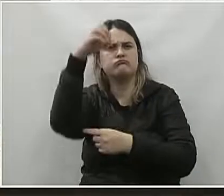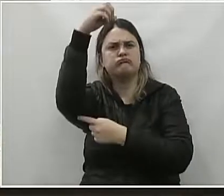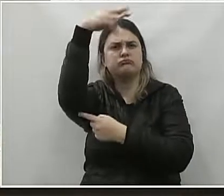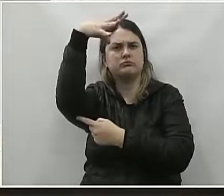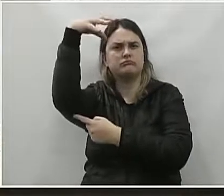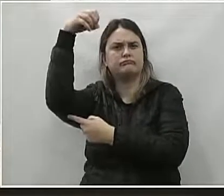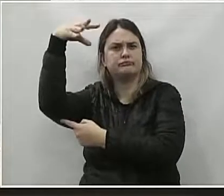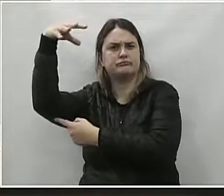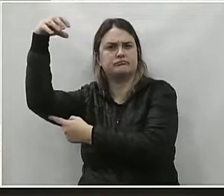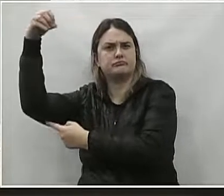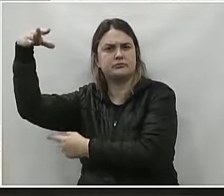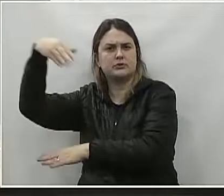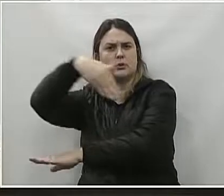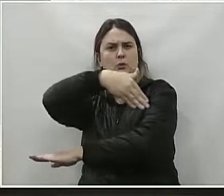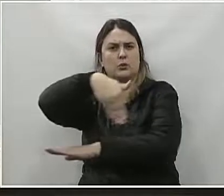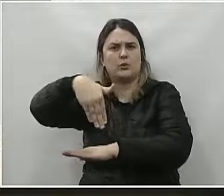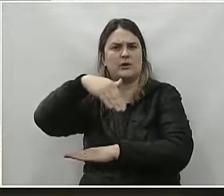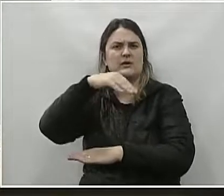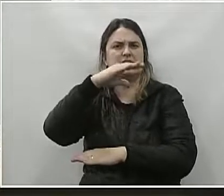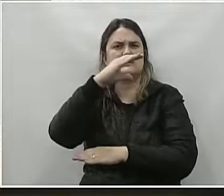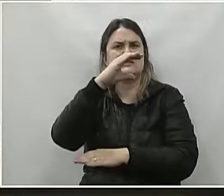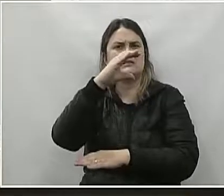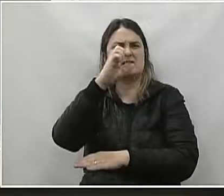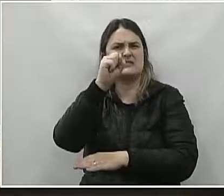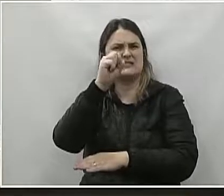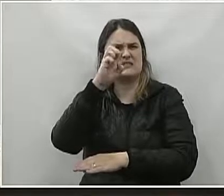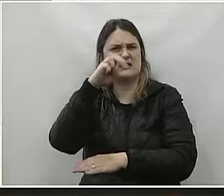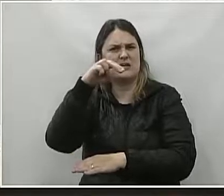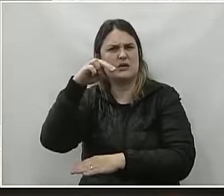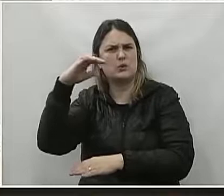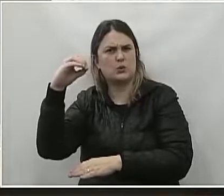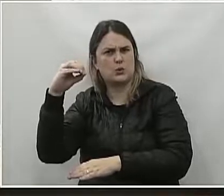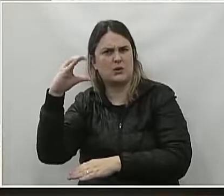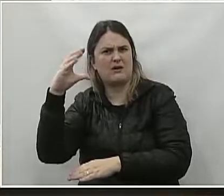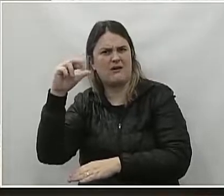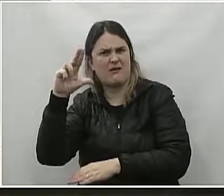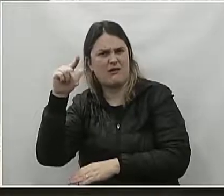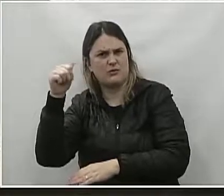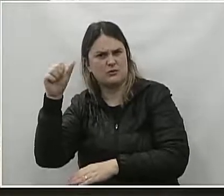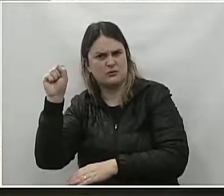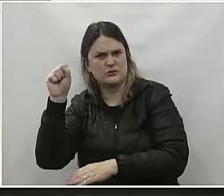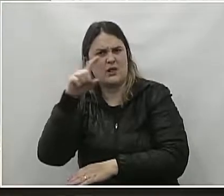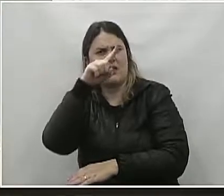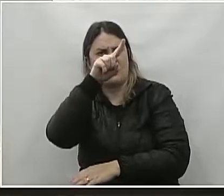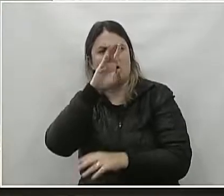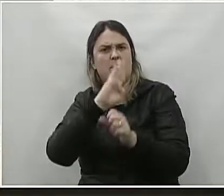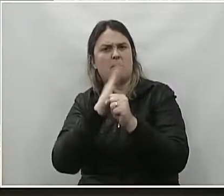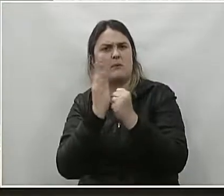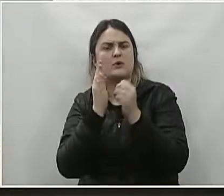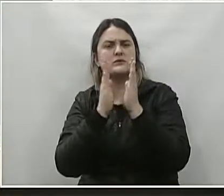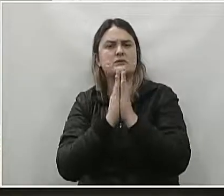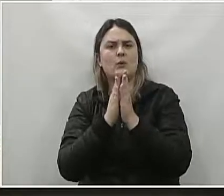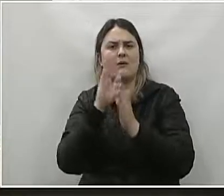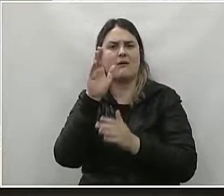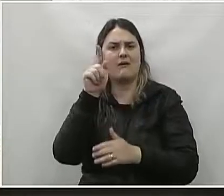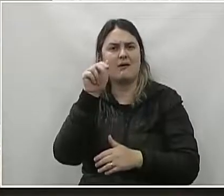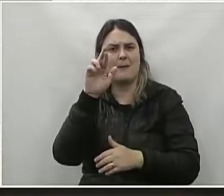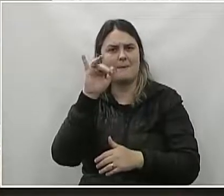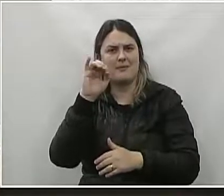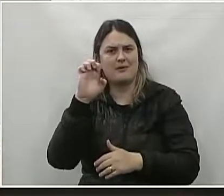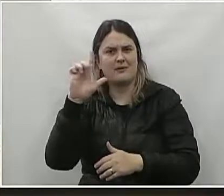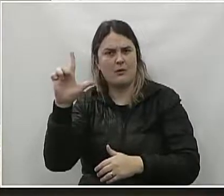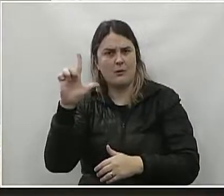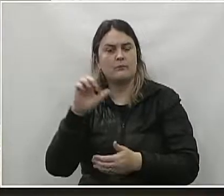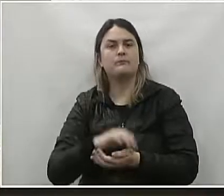iluminação pública na rua Seno Carlos Muxfeld, no bairro São Gabriel. Justificativa.